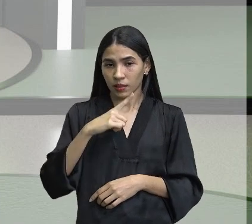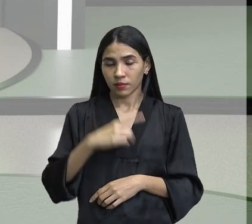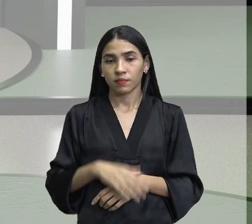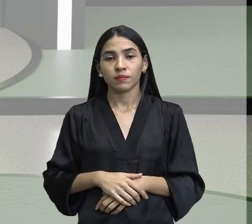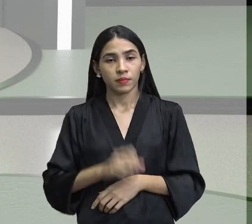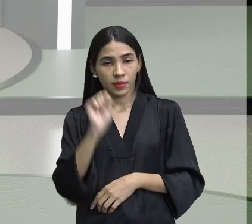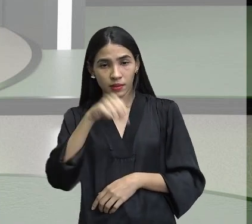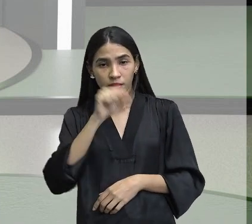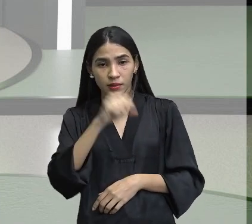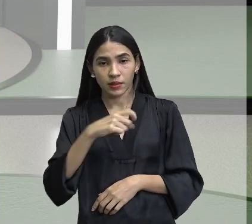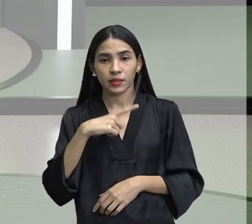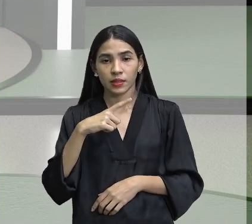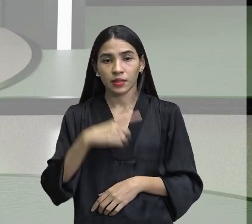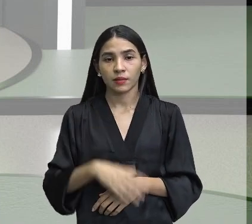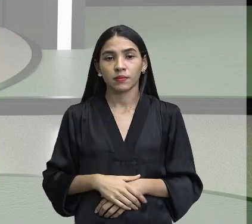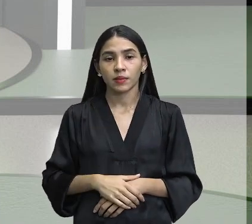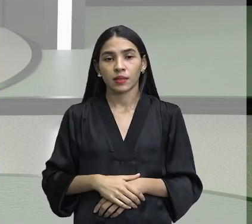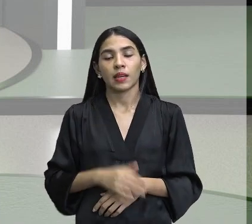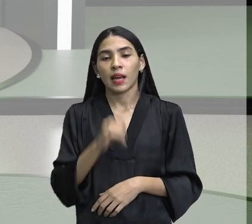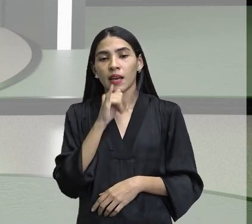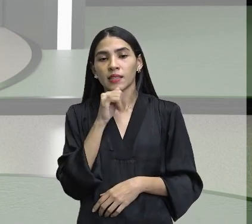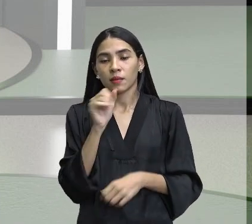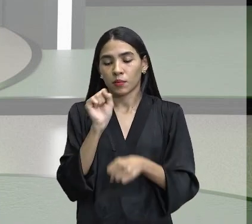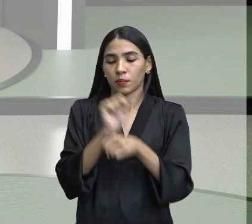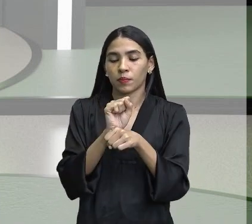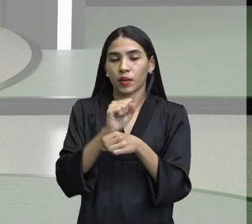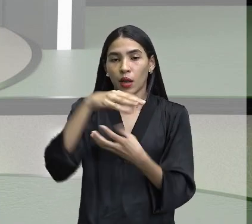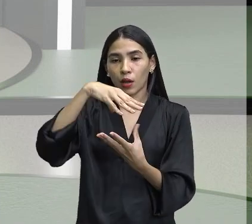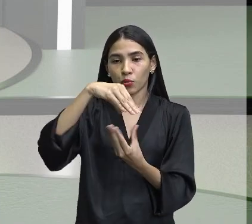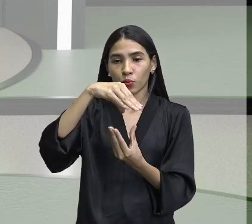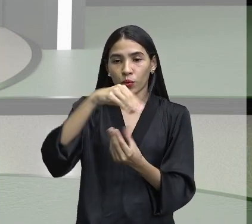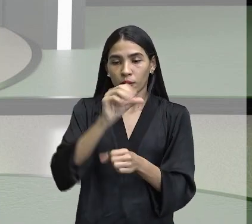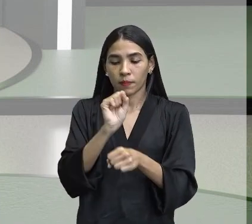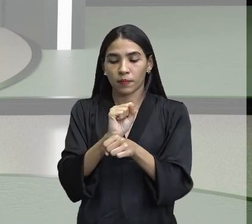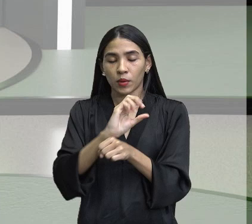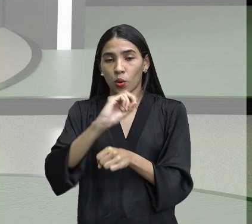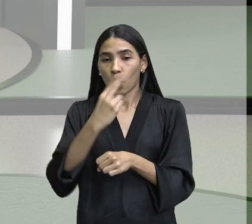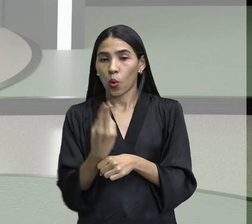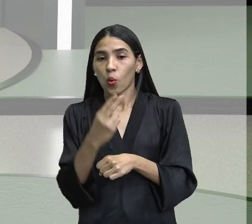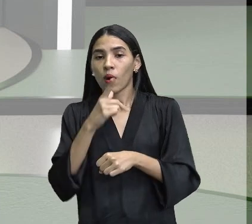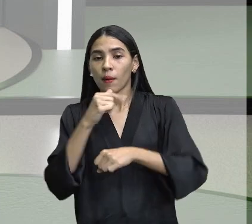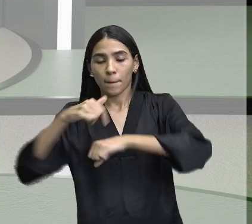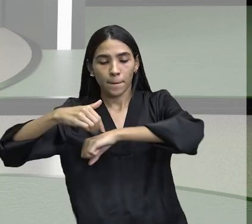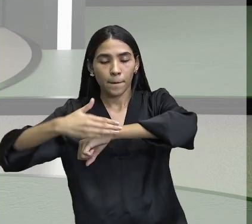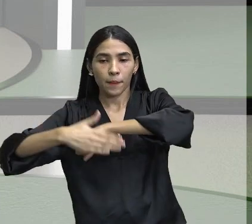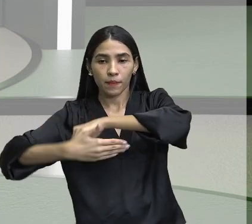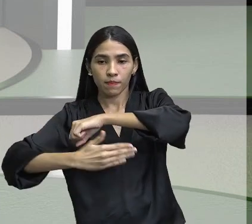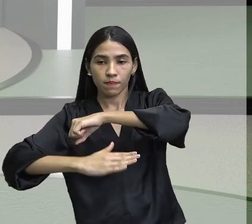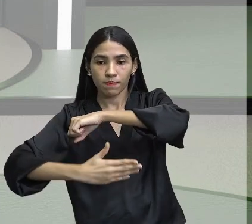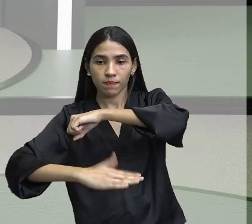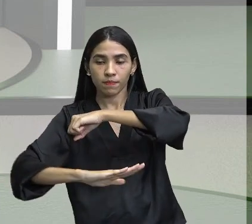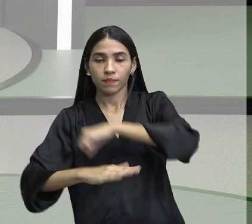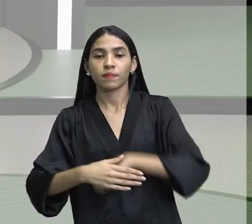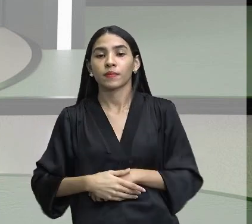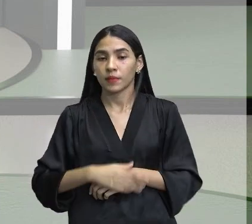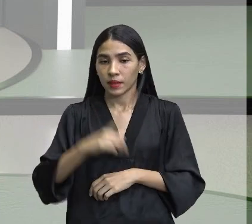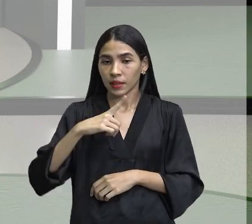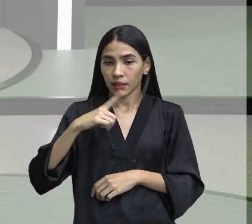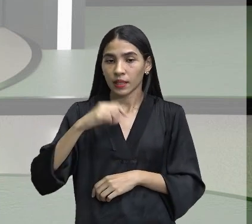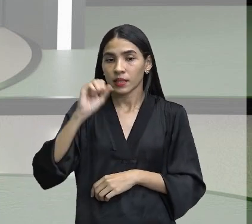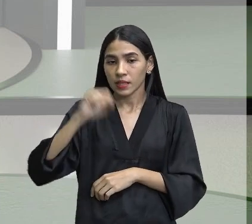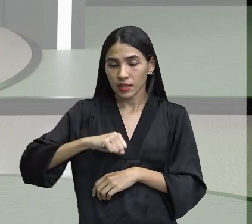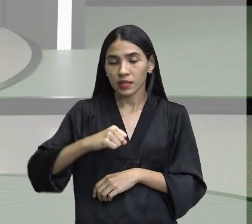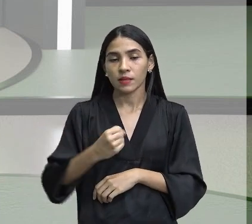acabei de falar que eles ficam sésseis ou no fundo do mar ou no fundo dos rios, ou seja, existem sim poríferos de água